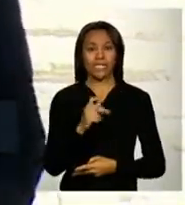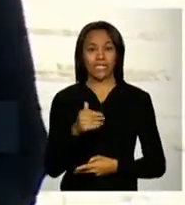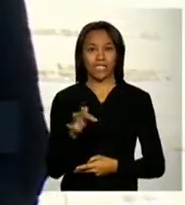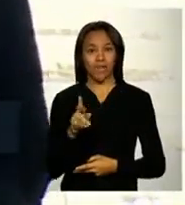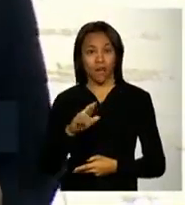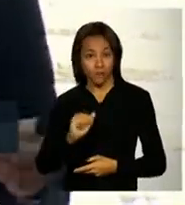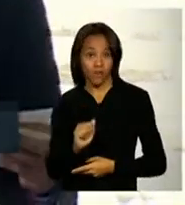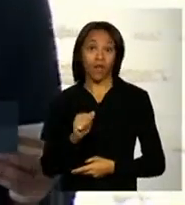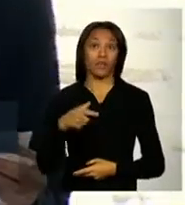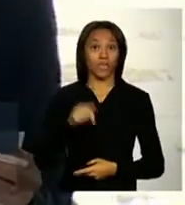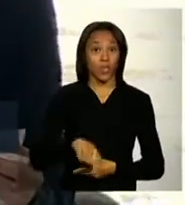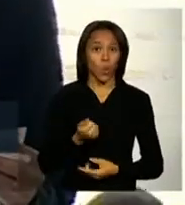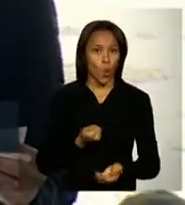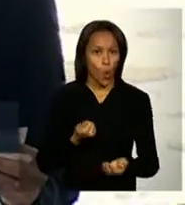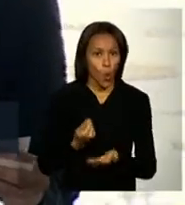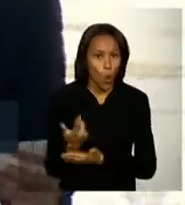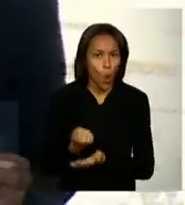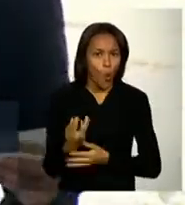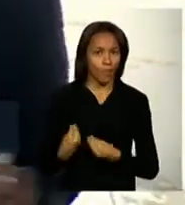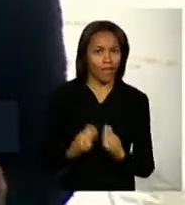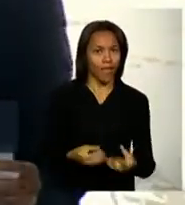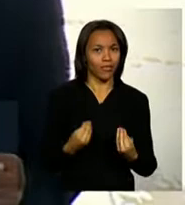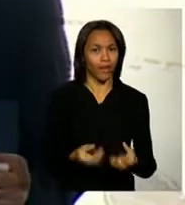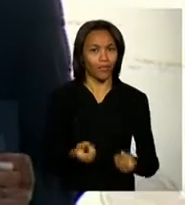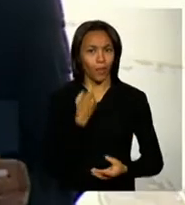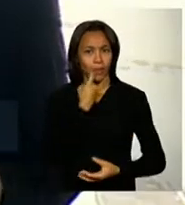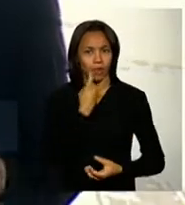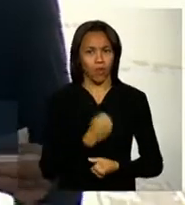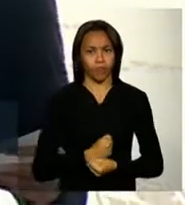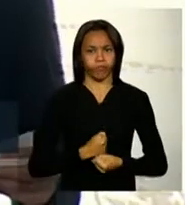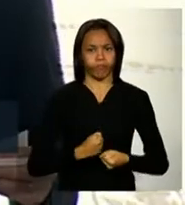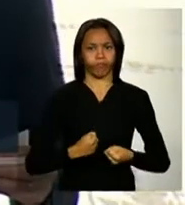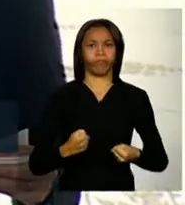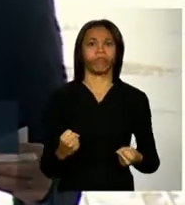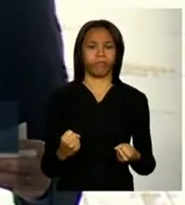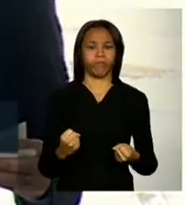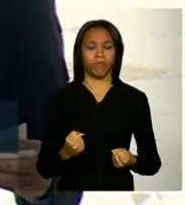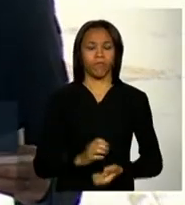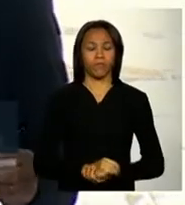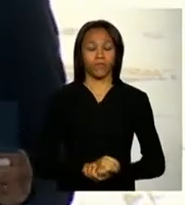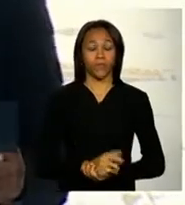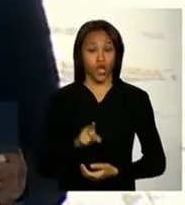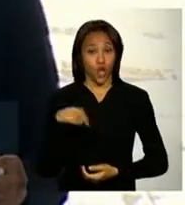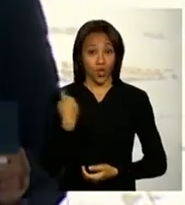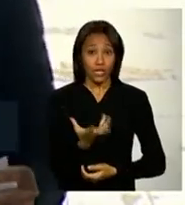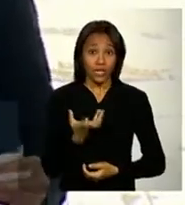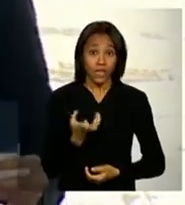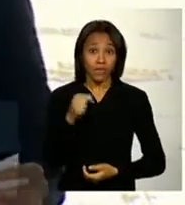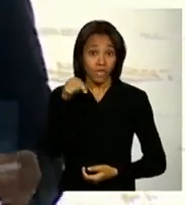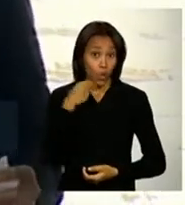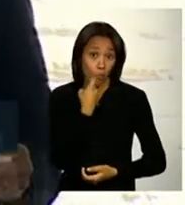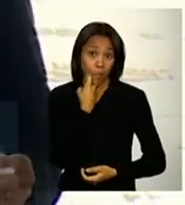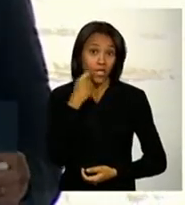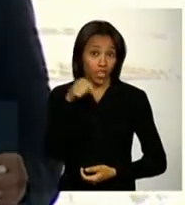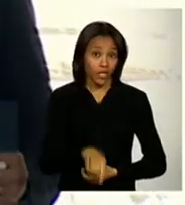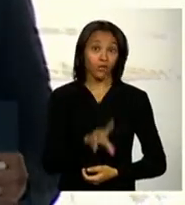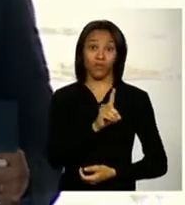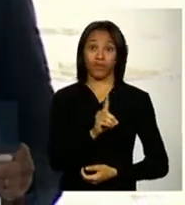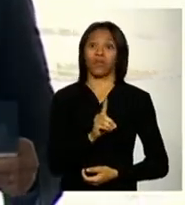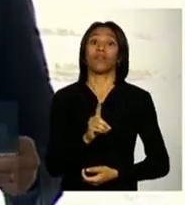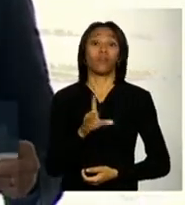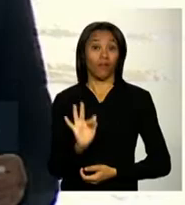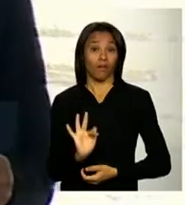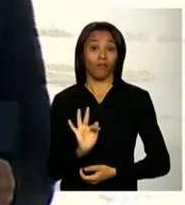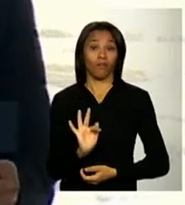aquilo que o peixe comprar engordar seja a próxima a um nós queremos que o peixe aqui no distrito federal